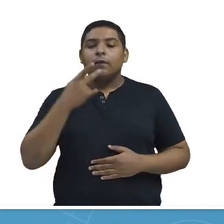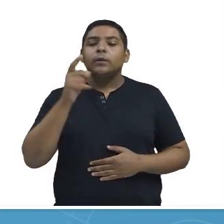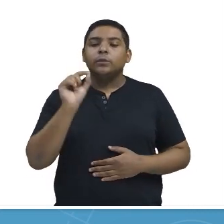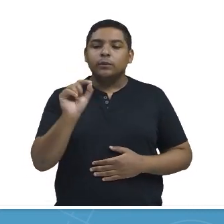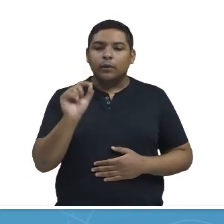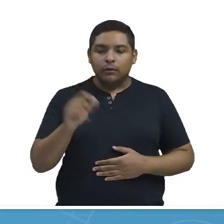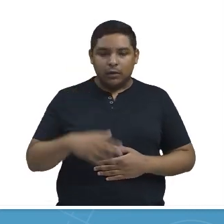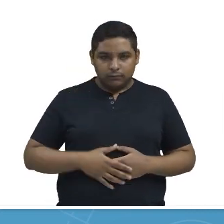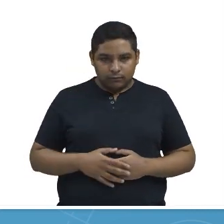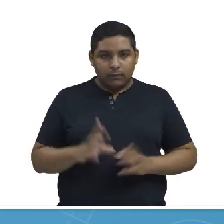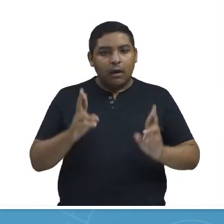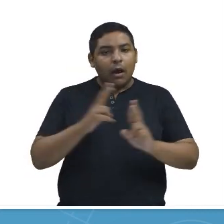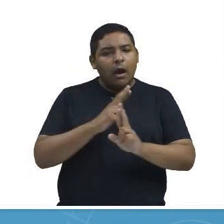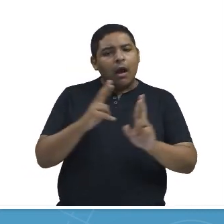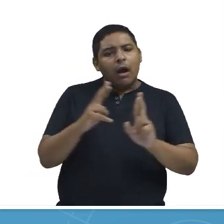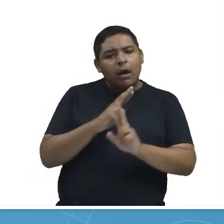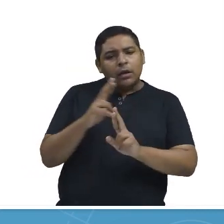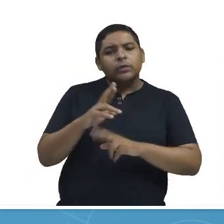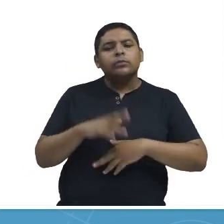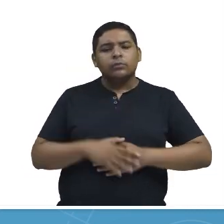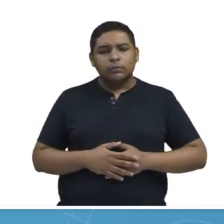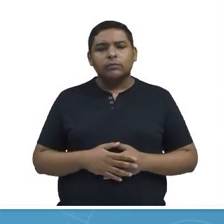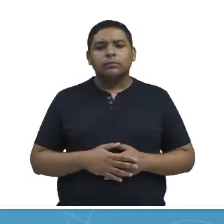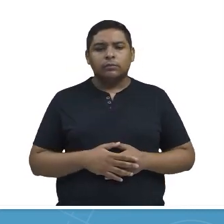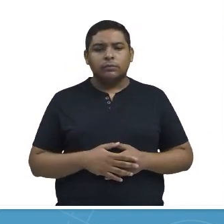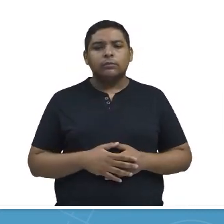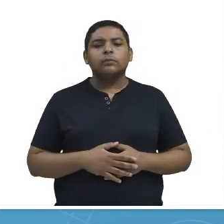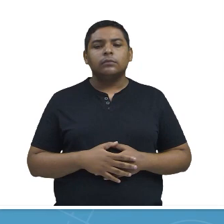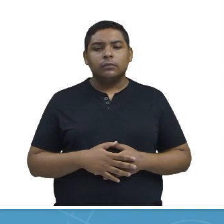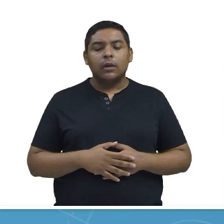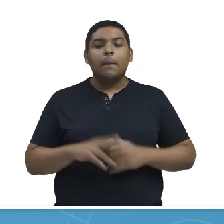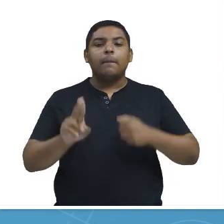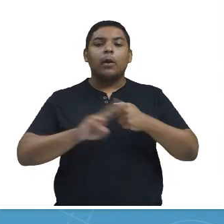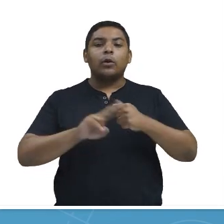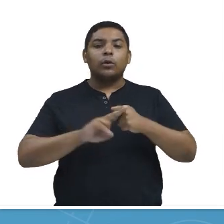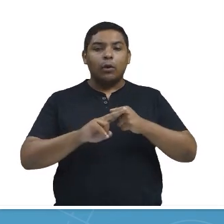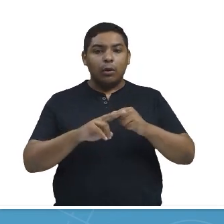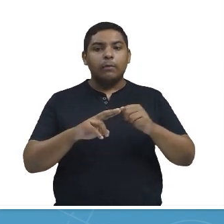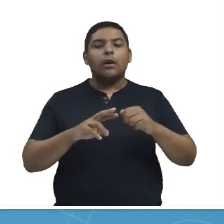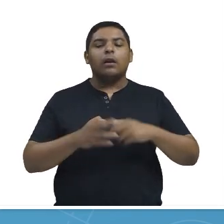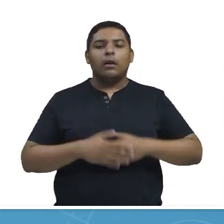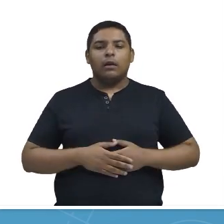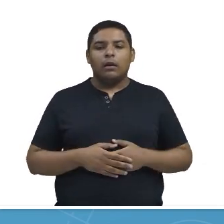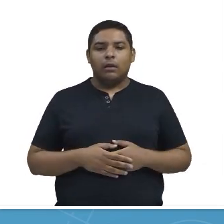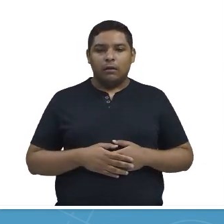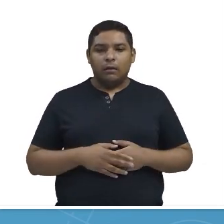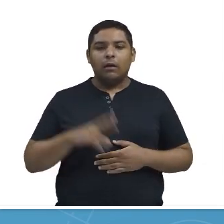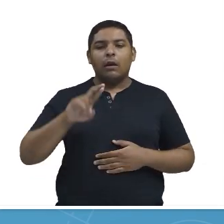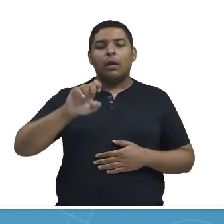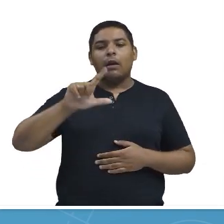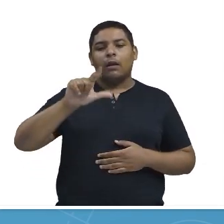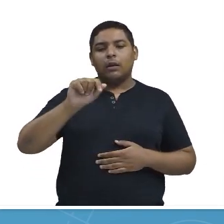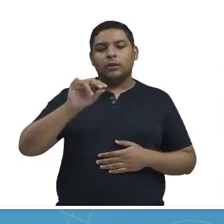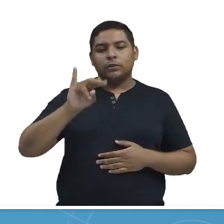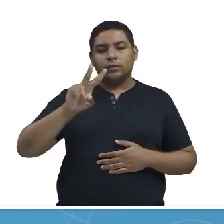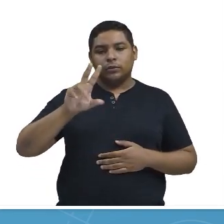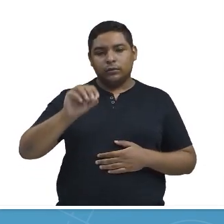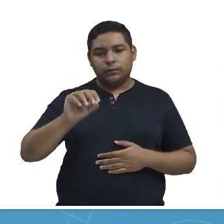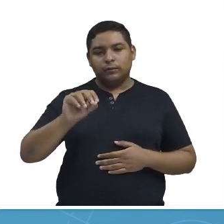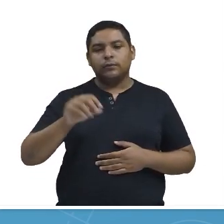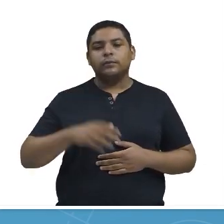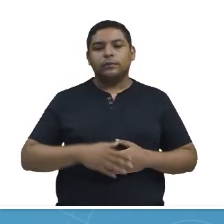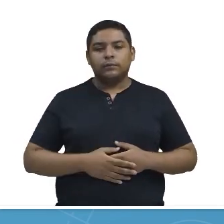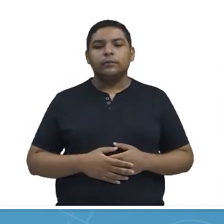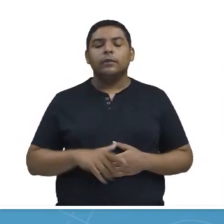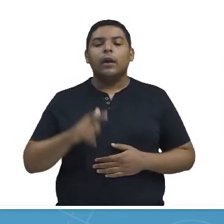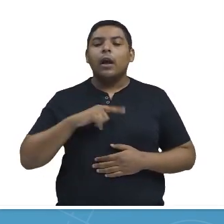whose. Como assim, Titi? O que isso está falando? Eu estou falando de pronome relativo. O que é relativo? Relativo